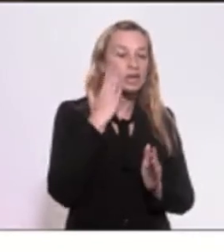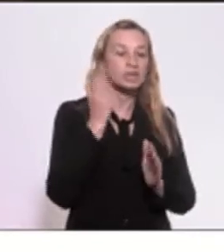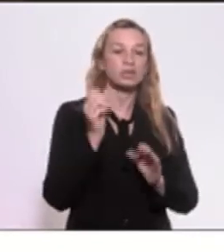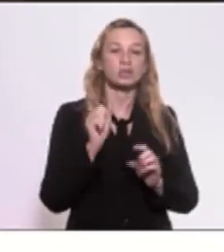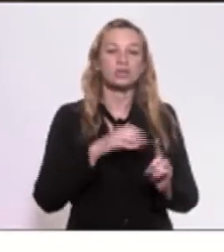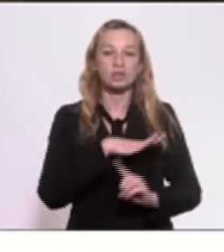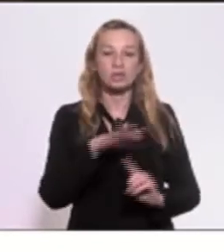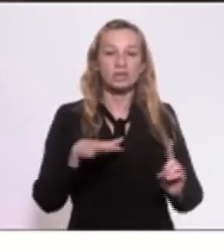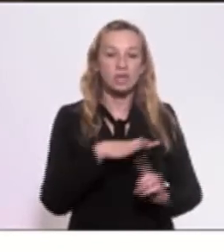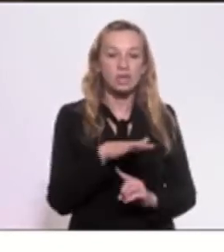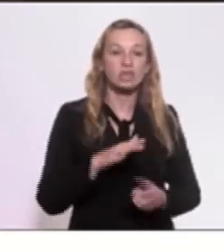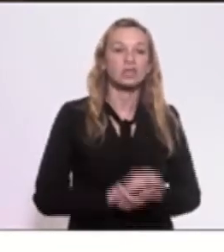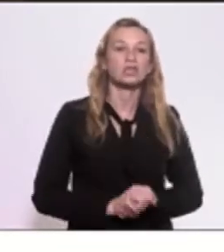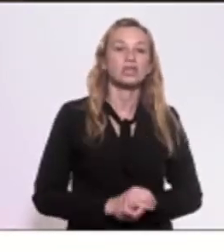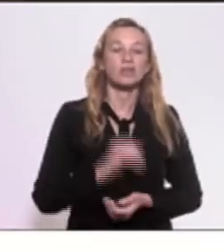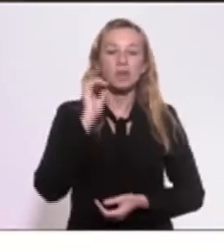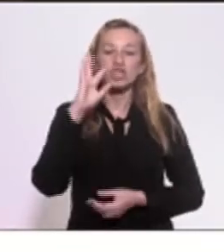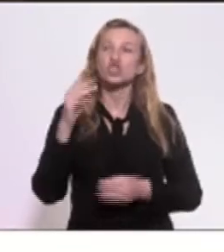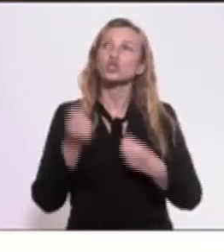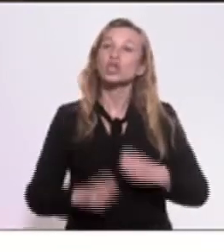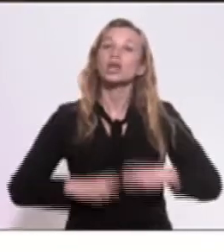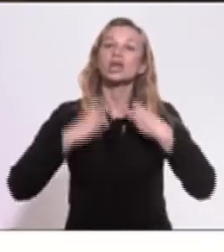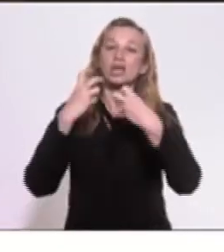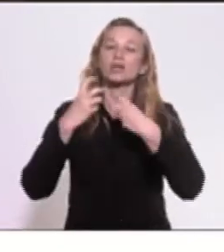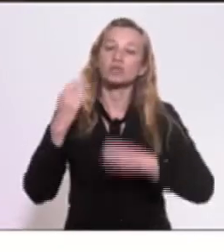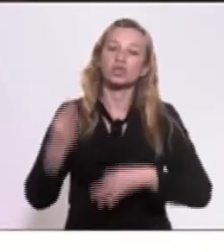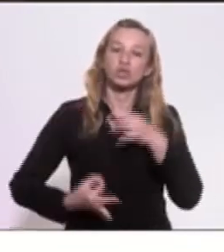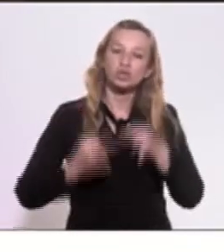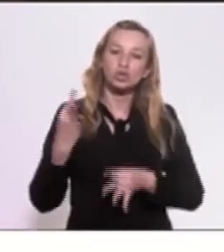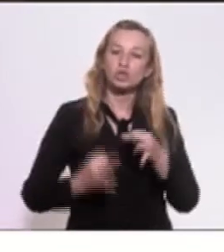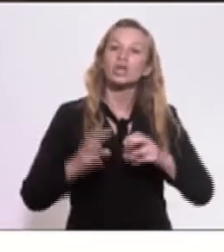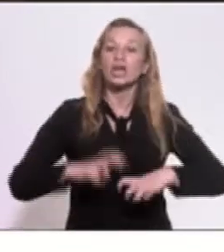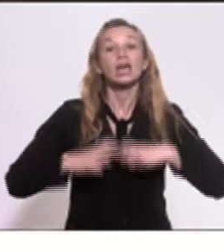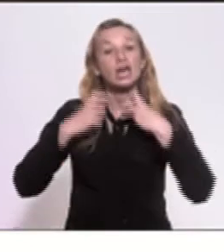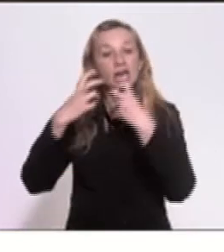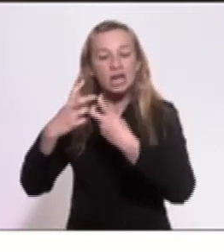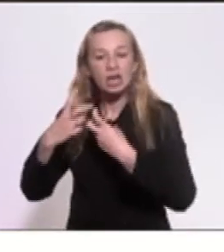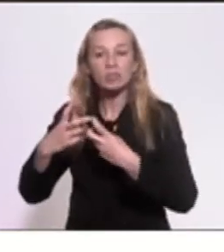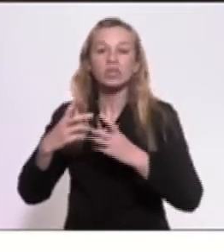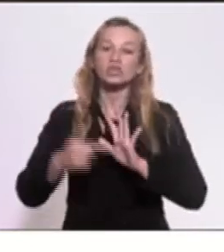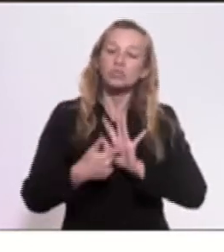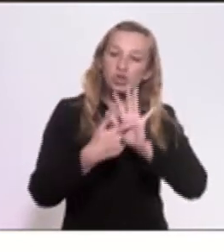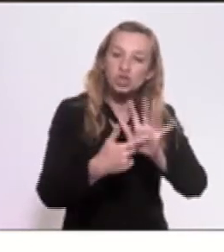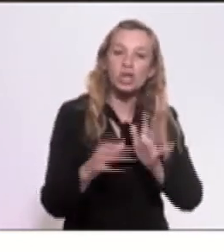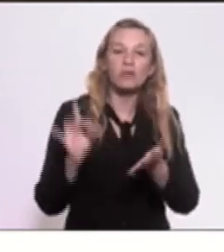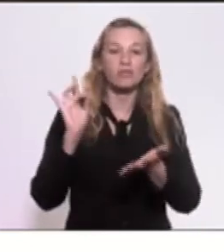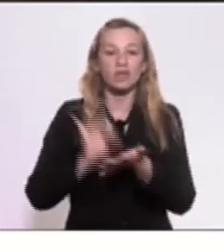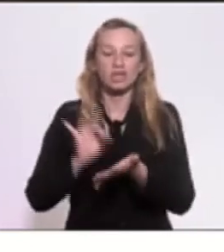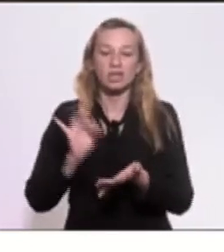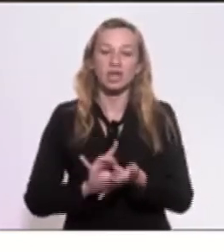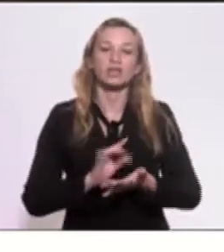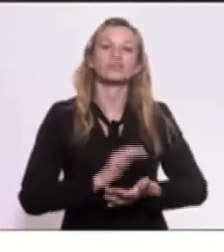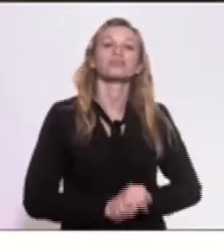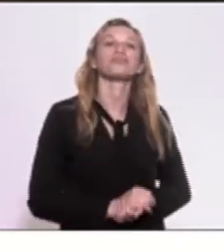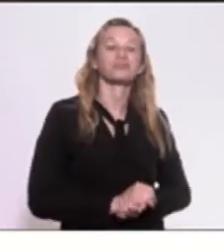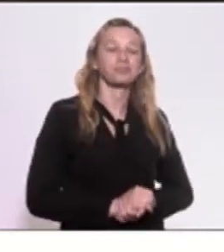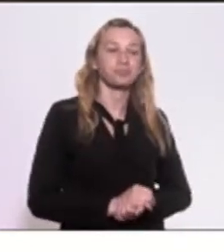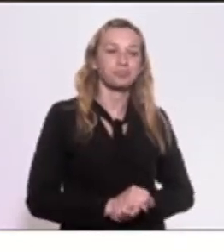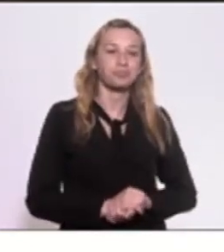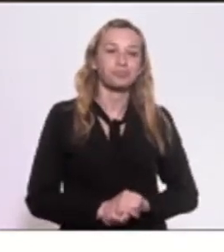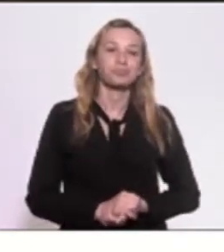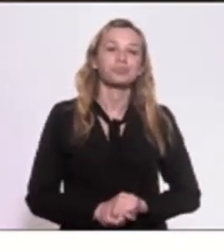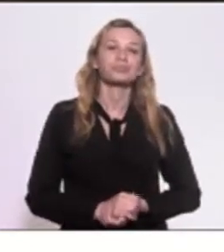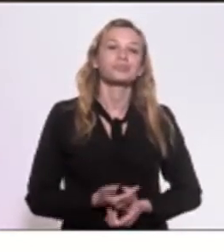do que a sociedade clama de justiça o que a sociedade clama de transparência e de eficiência para essa casa eu